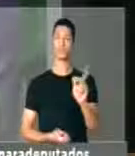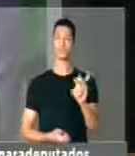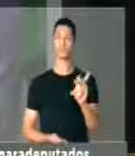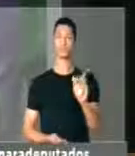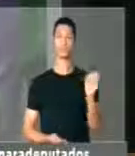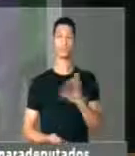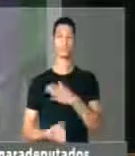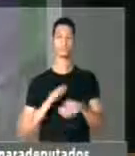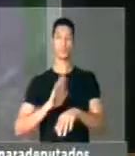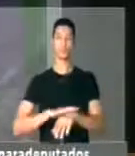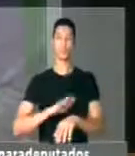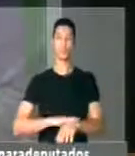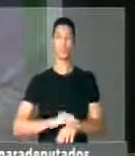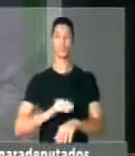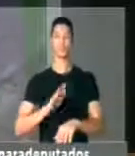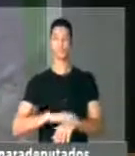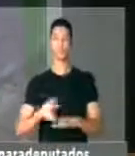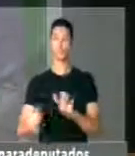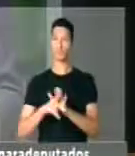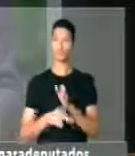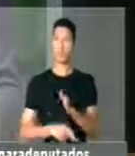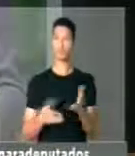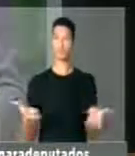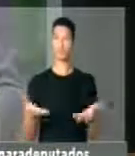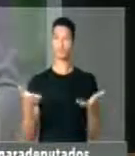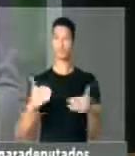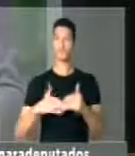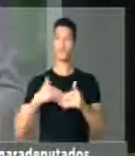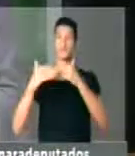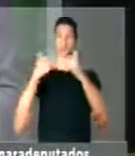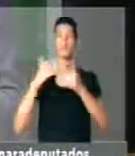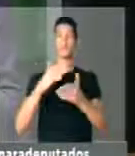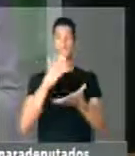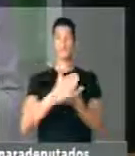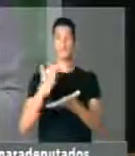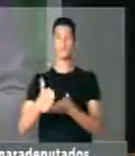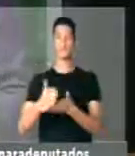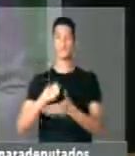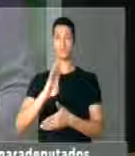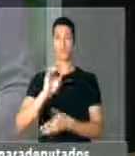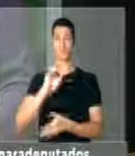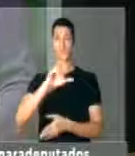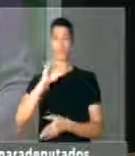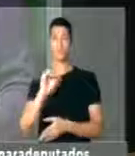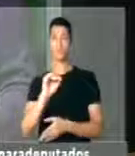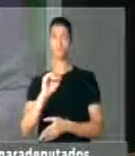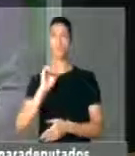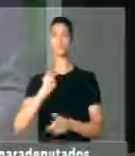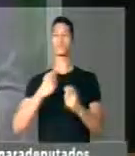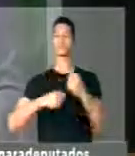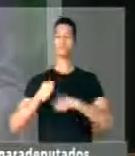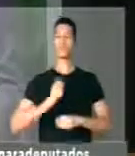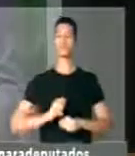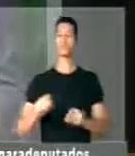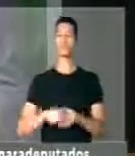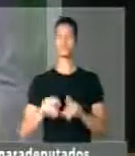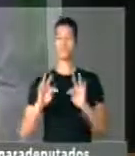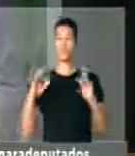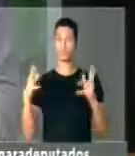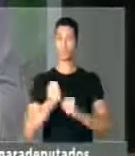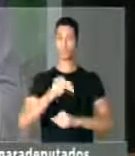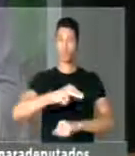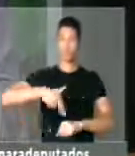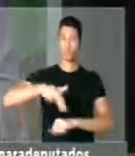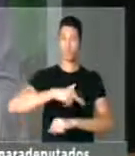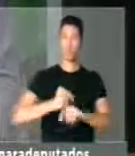o novo momento fosse um momento de dividir o bolo econômico com toda a